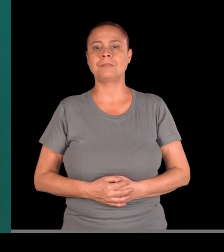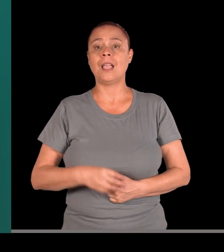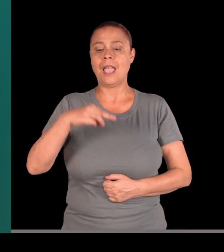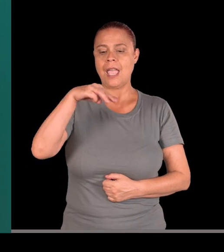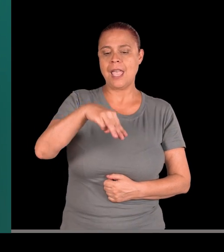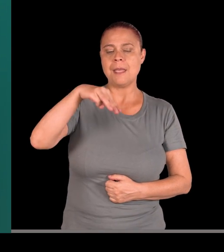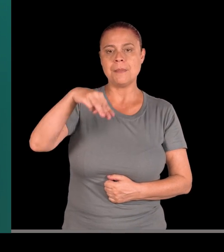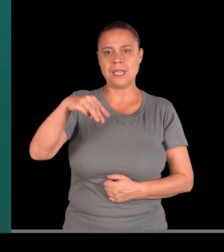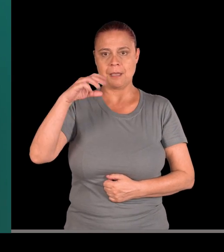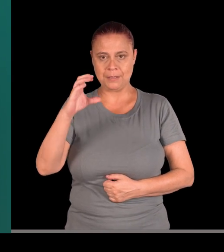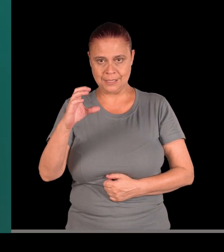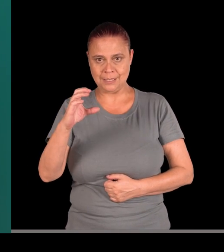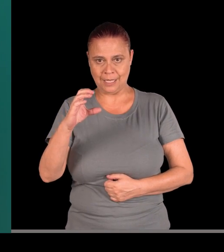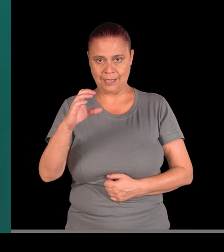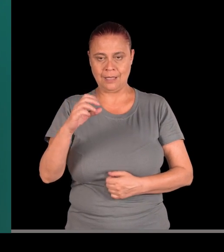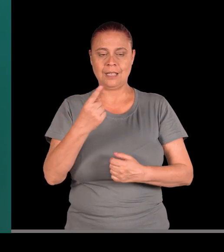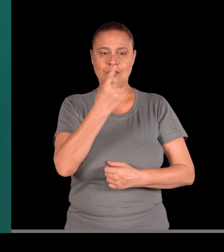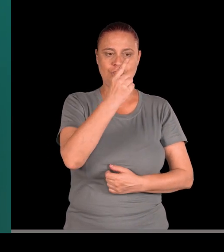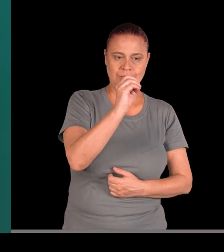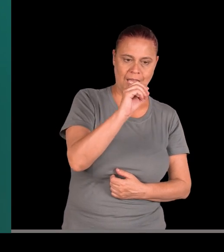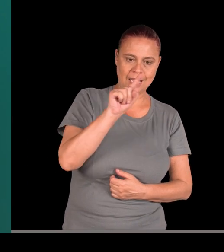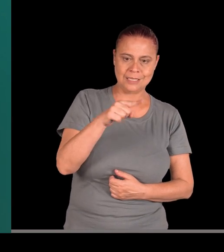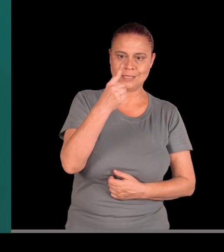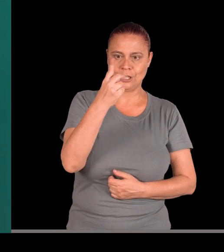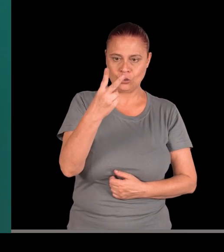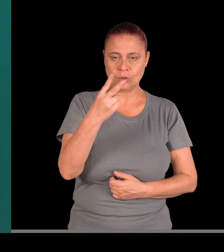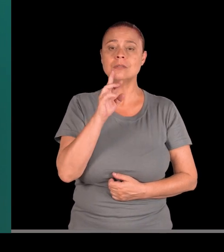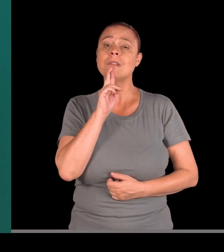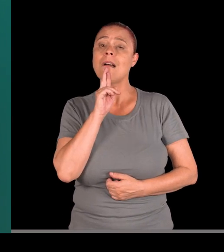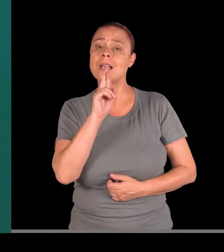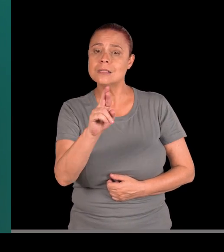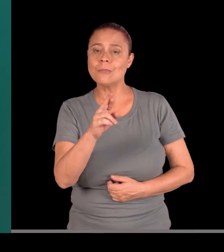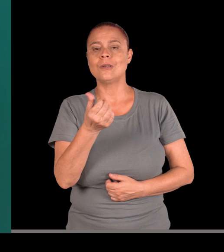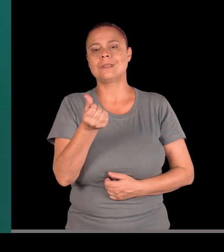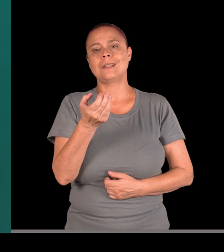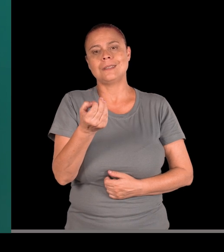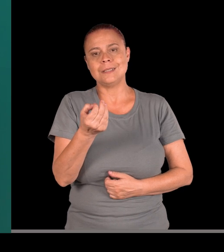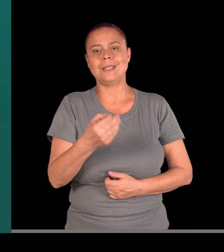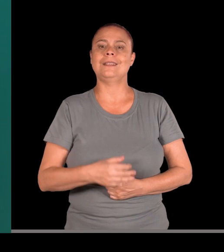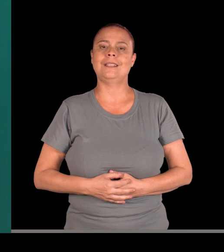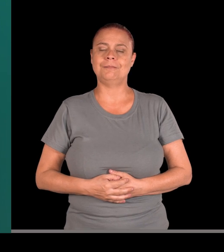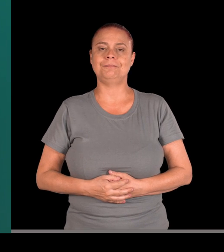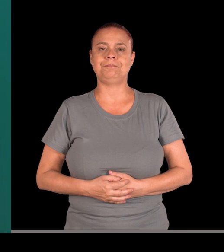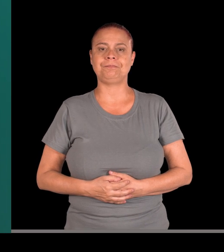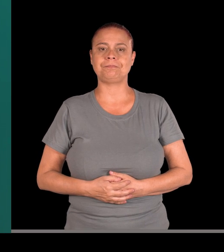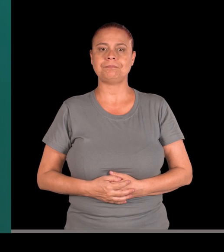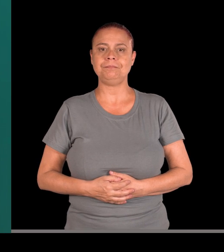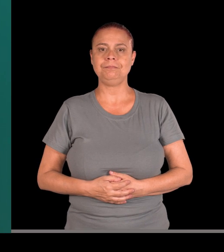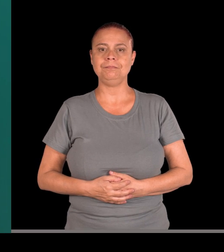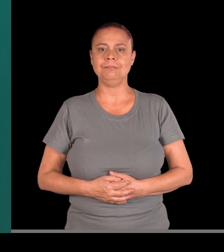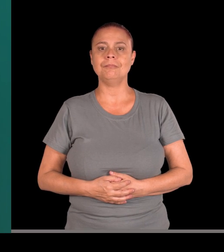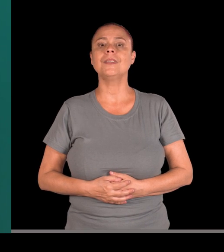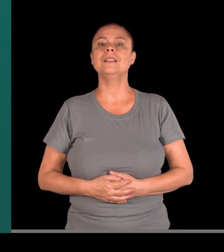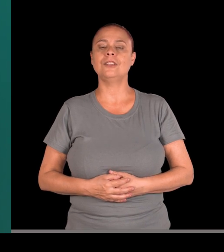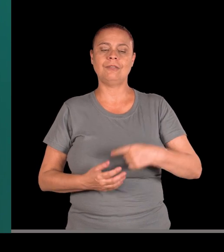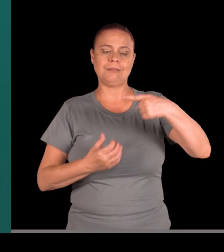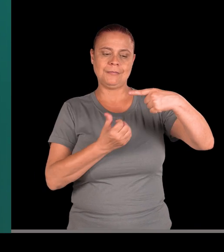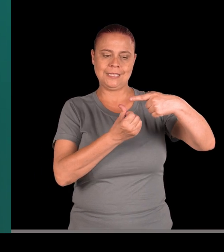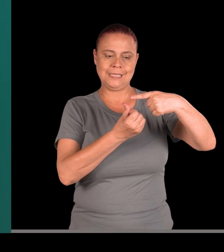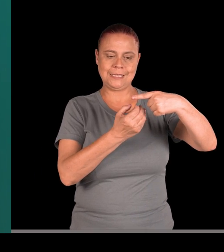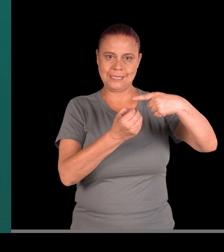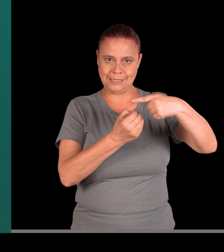60. Então, o mínimo múltiplo comum entre 10 e 12 é 60. O que nós vamos fazer?